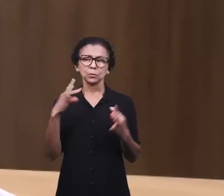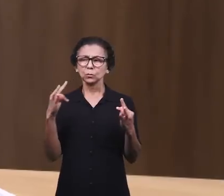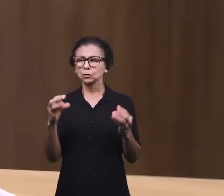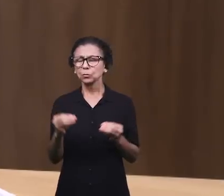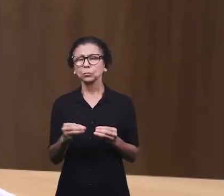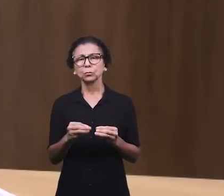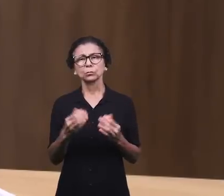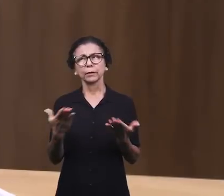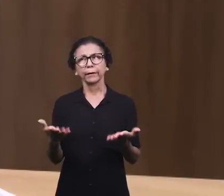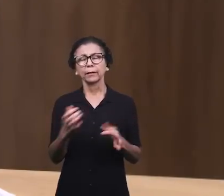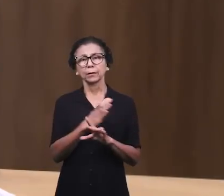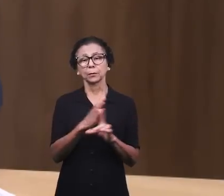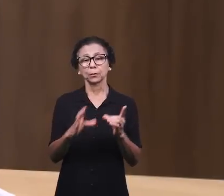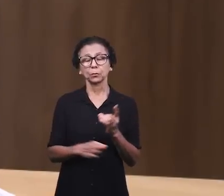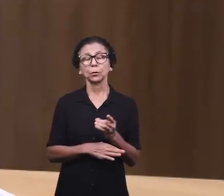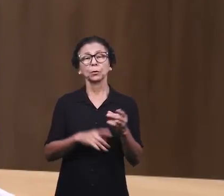palavra,